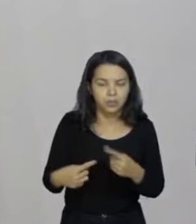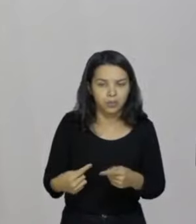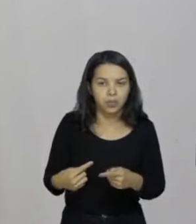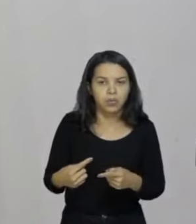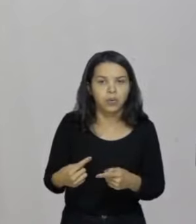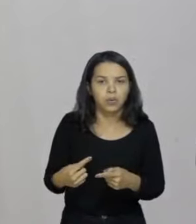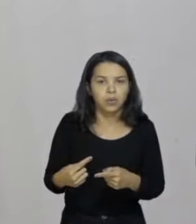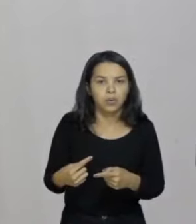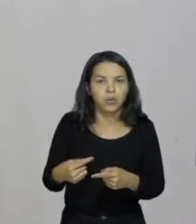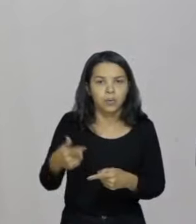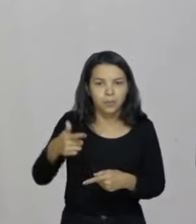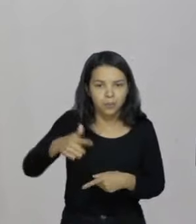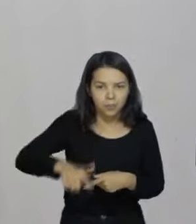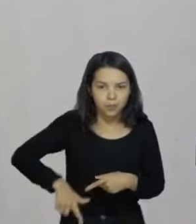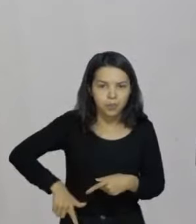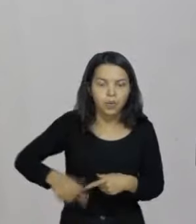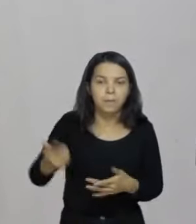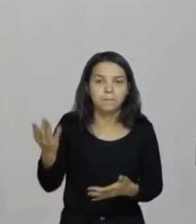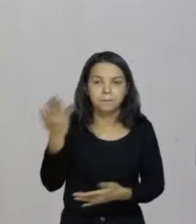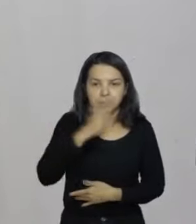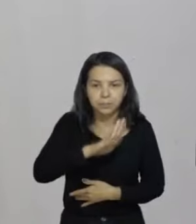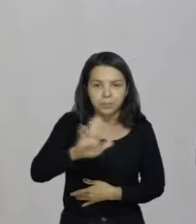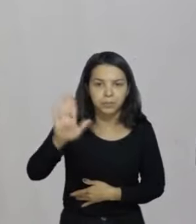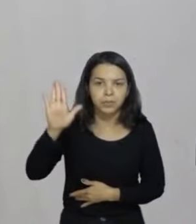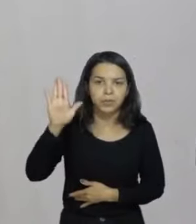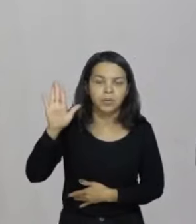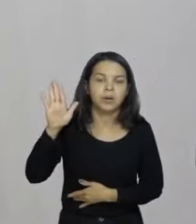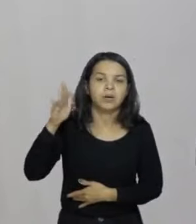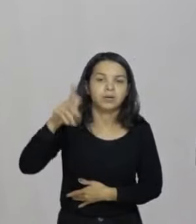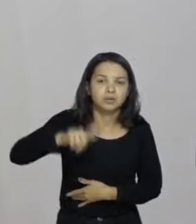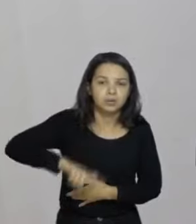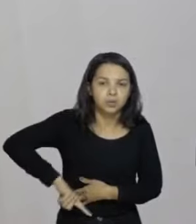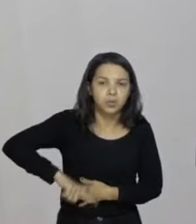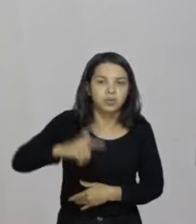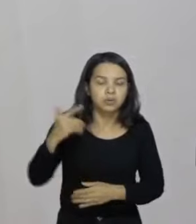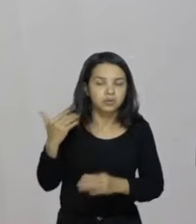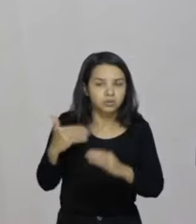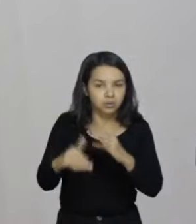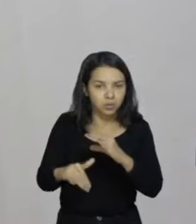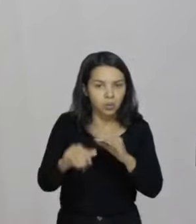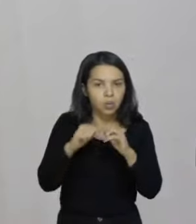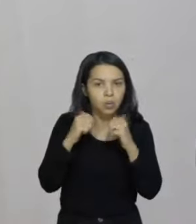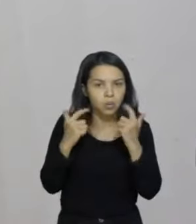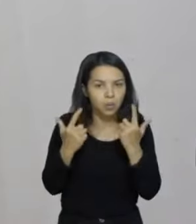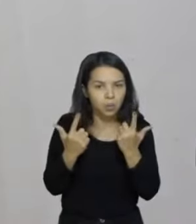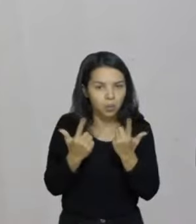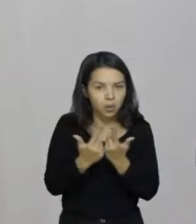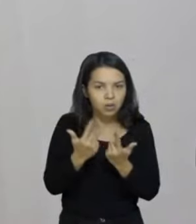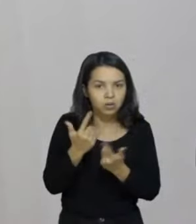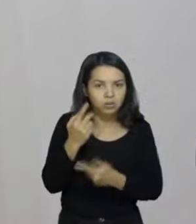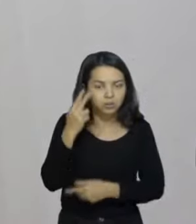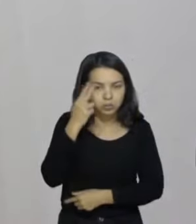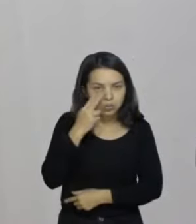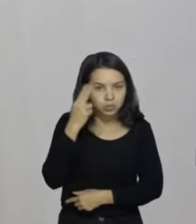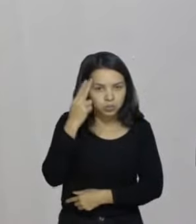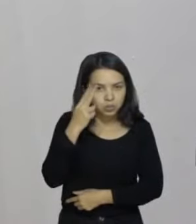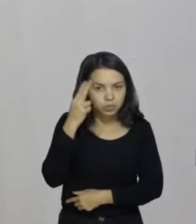com mais uma das suas promessas e enviar para essa casa o tão sonhado